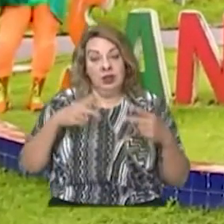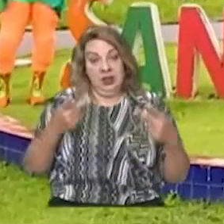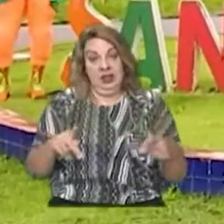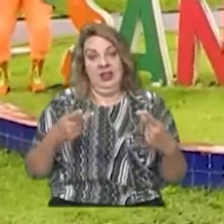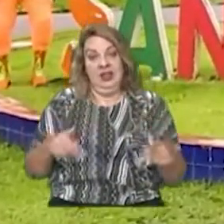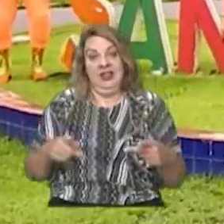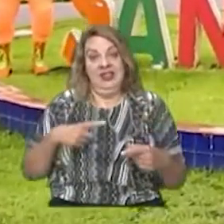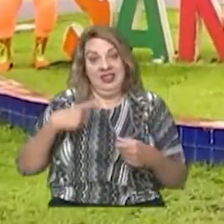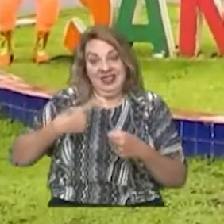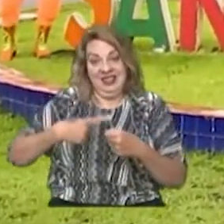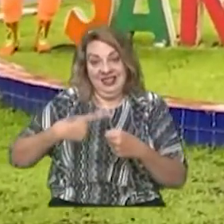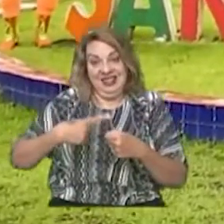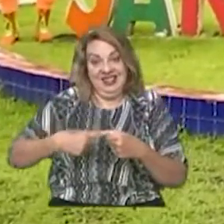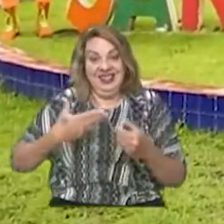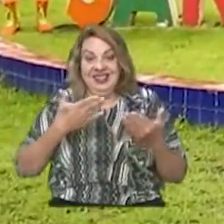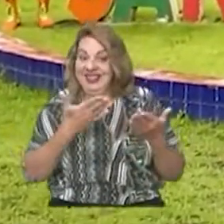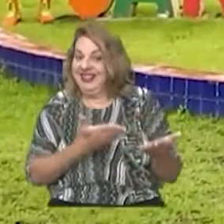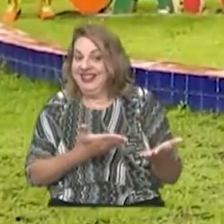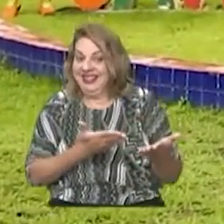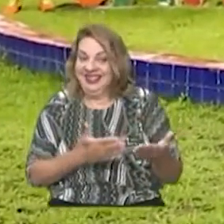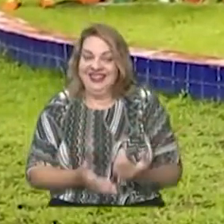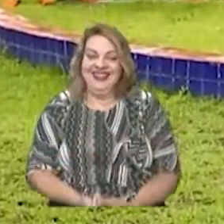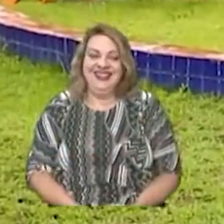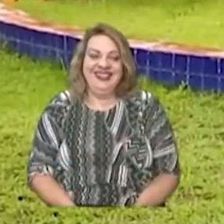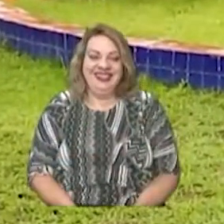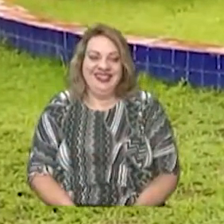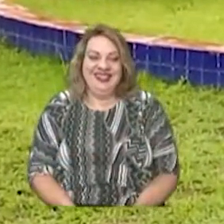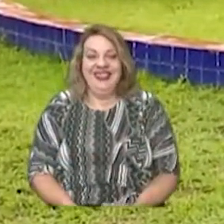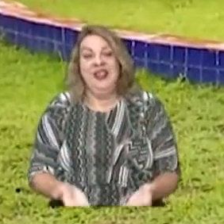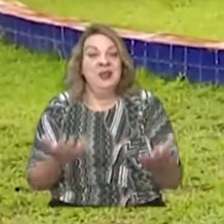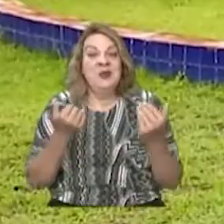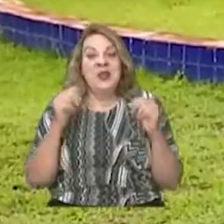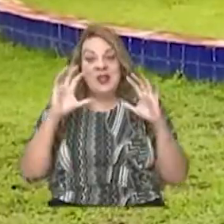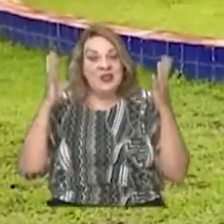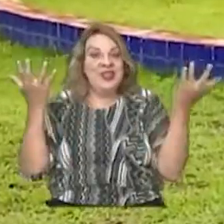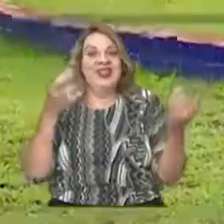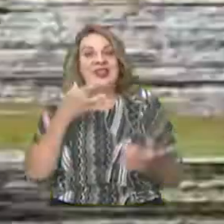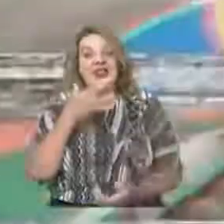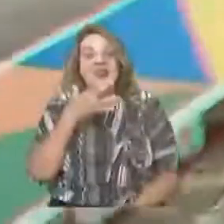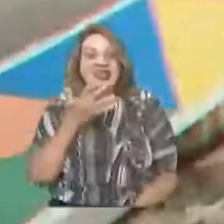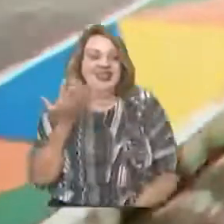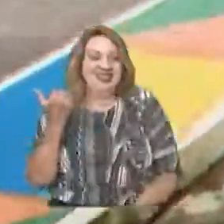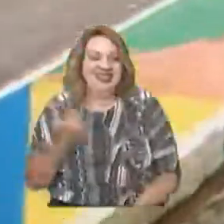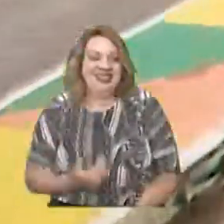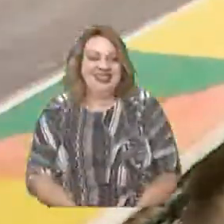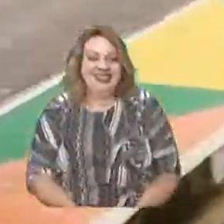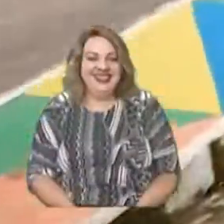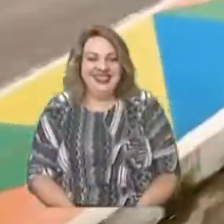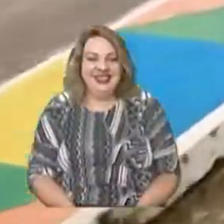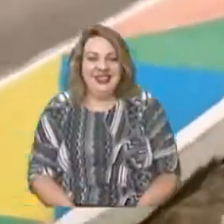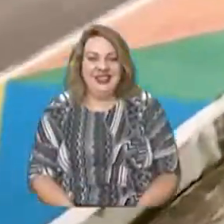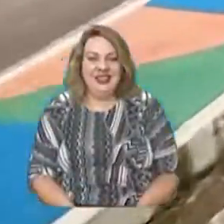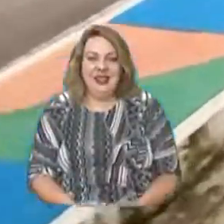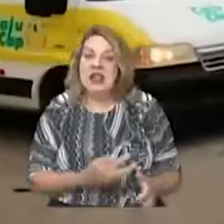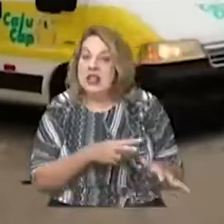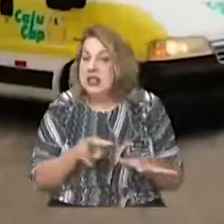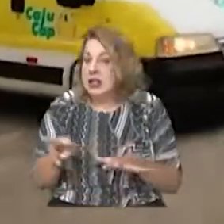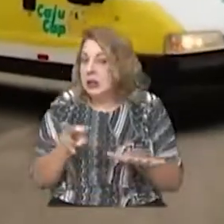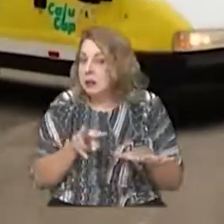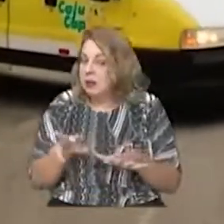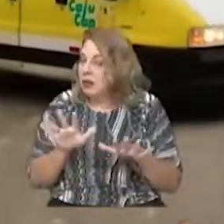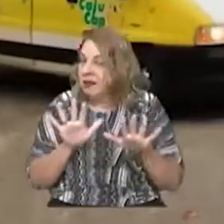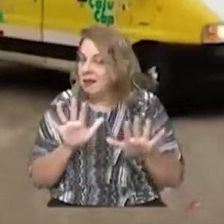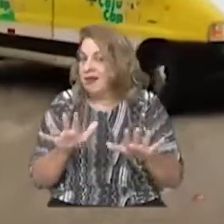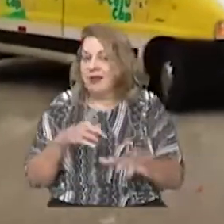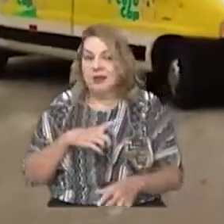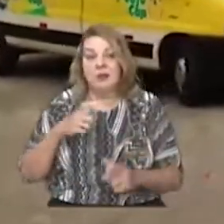na cidade pé-quente de Santo Amaro das Brotas. Vamos fazer a festa? Vamos! E toda semana é assim, aonde